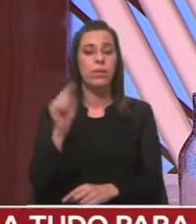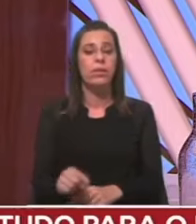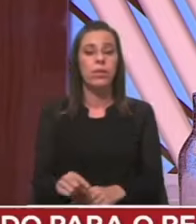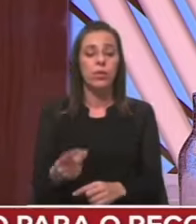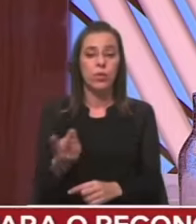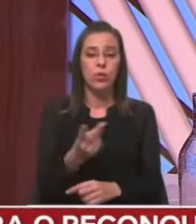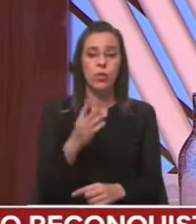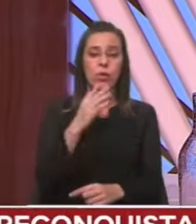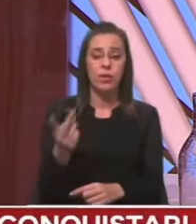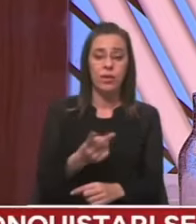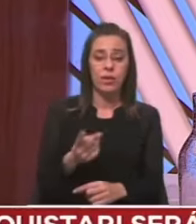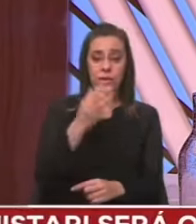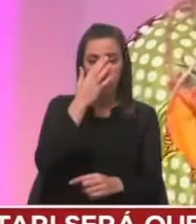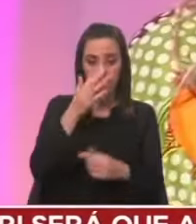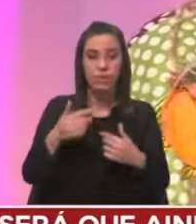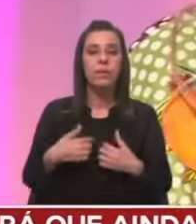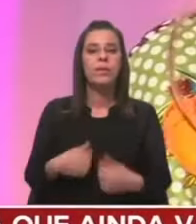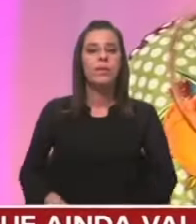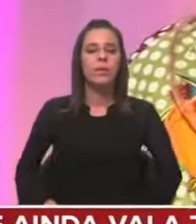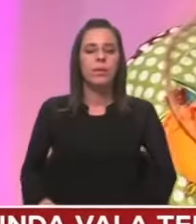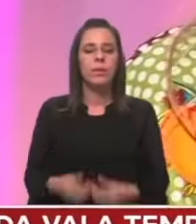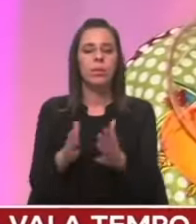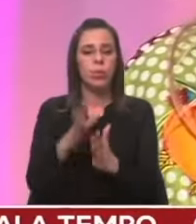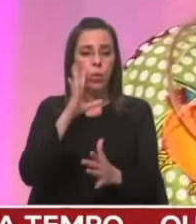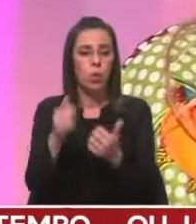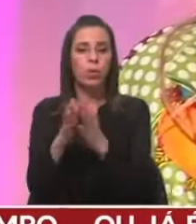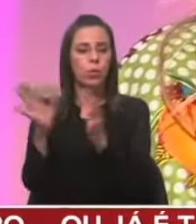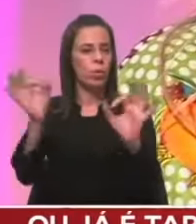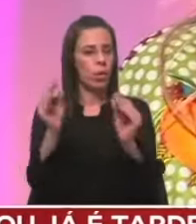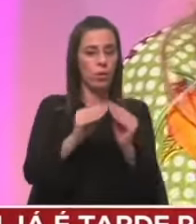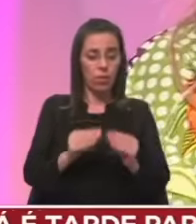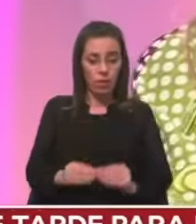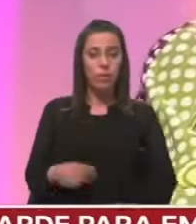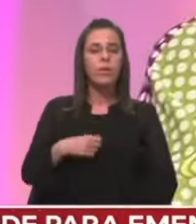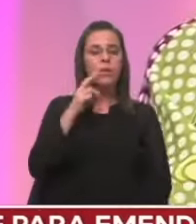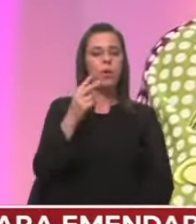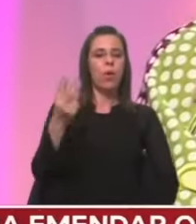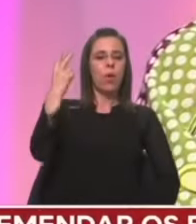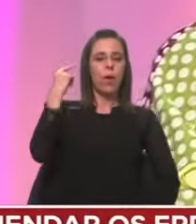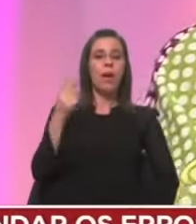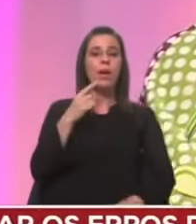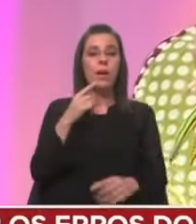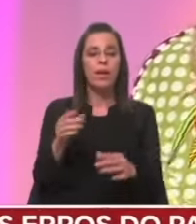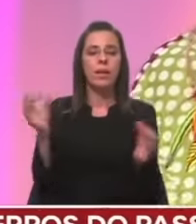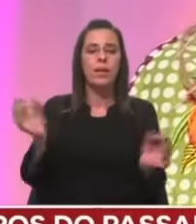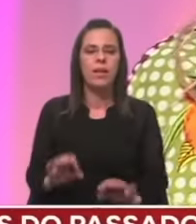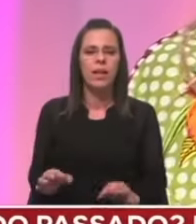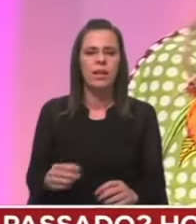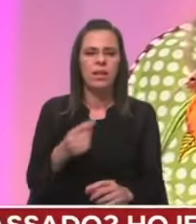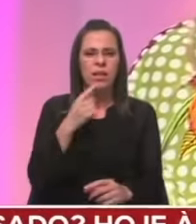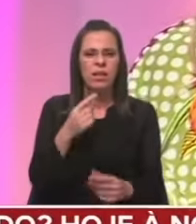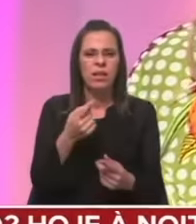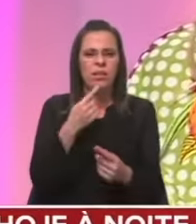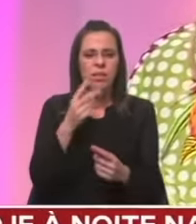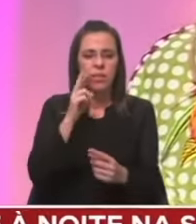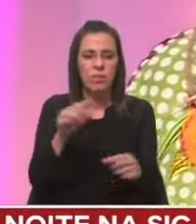com os dois Eu com o Staff todo do hotel tudo preparado e eu olho para trás e só digo assim estás preparado e o Diogo